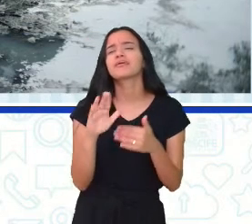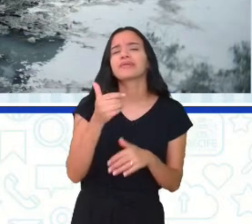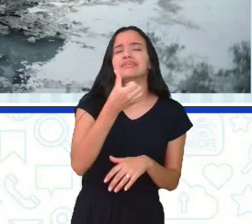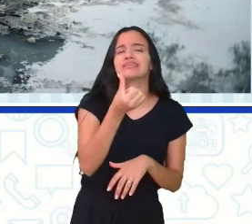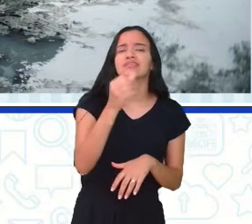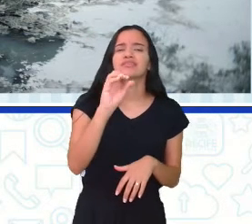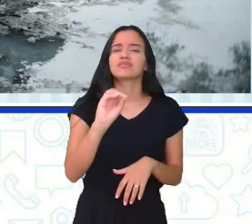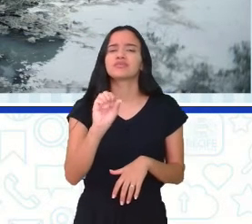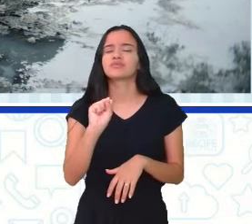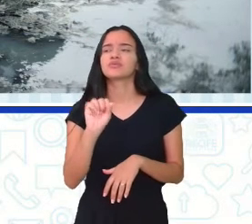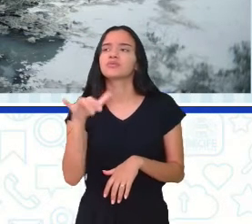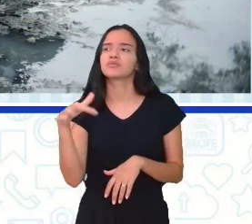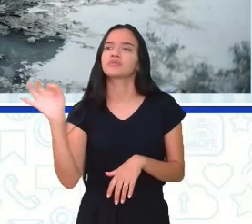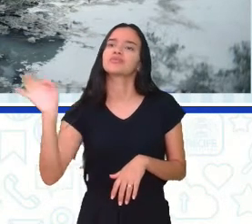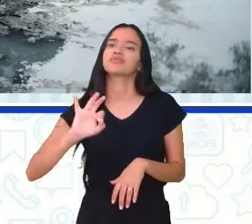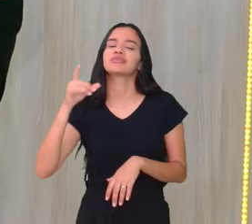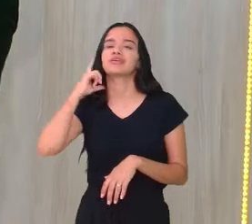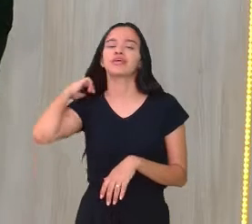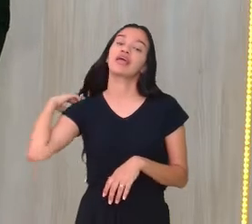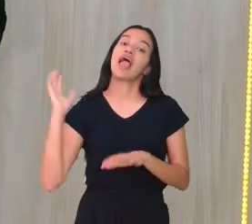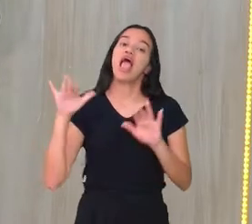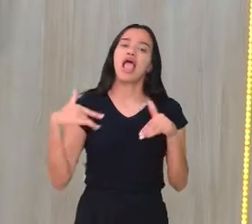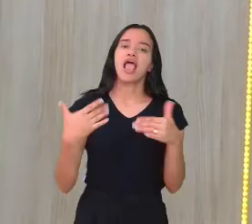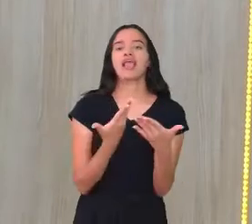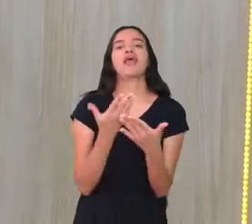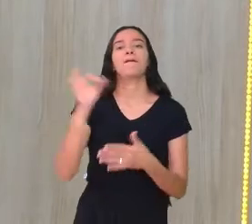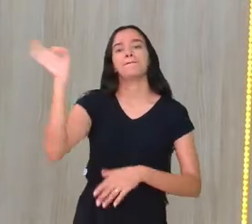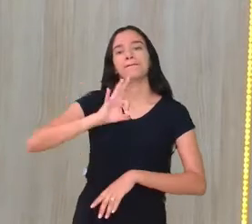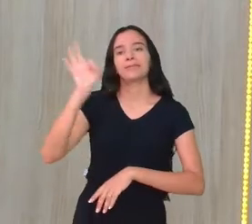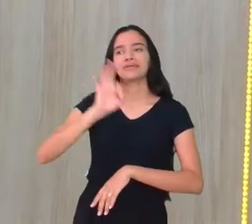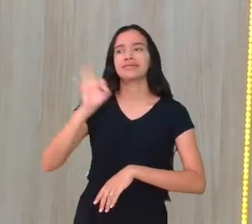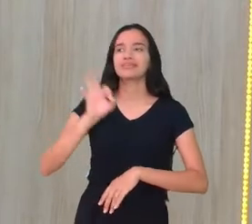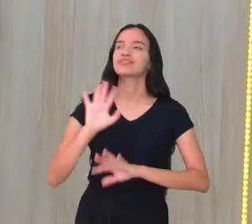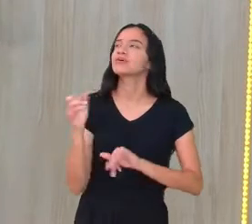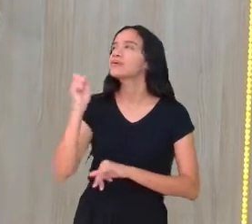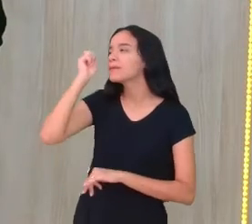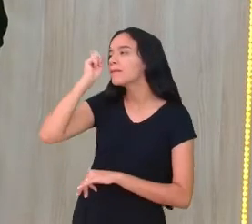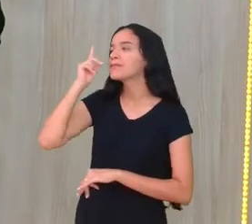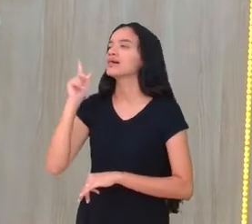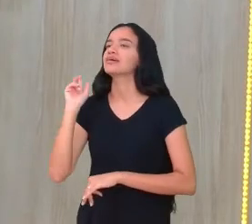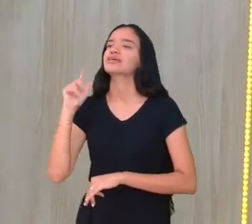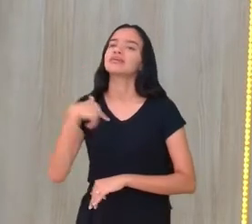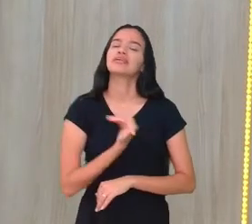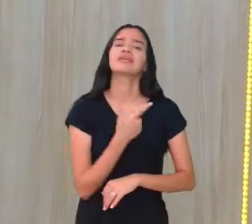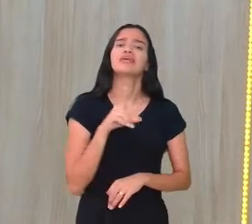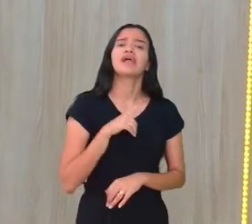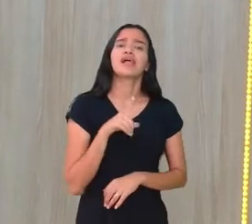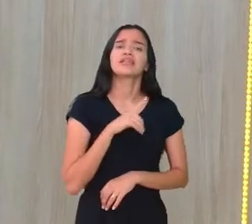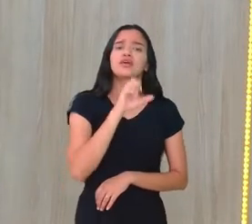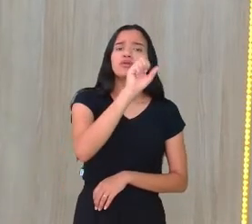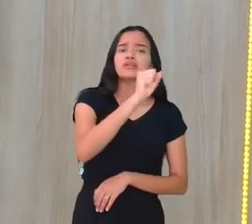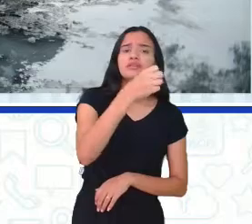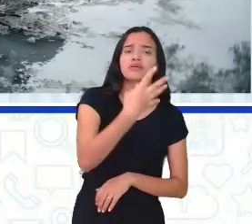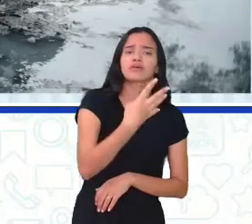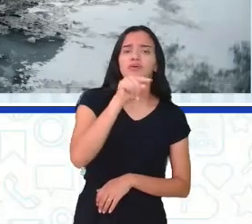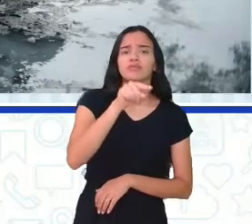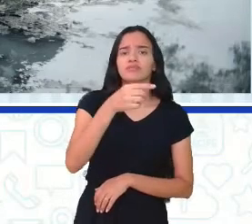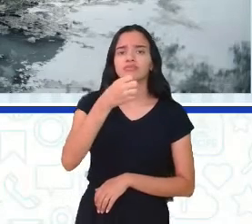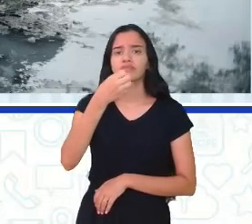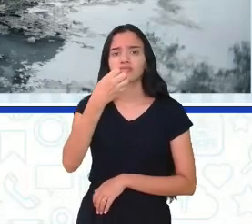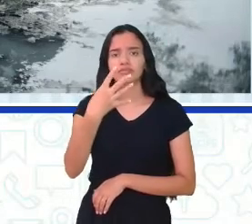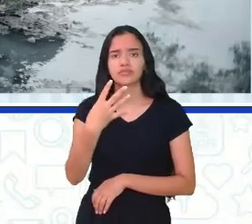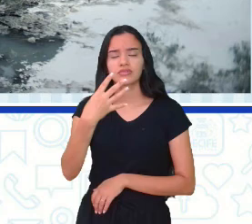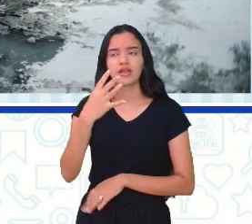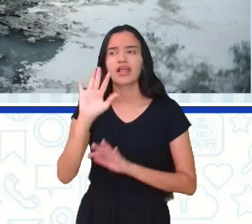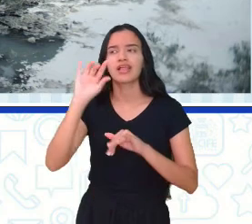68%. Isso aí é a área do professor Ricardo, né? Porcentagem. Dá uma ideia pra gente. A gente tem 84, 85, depois